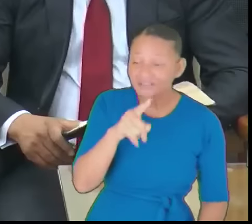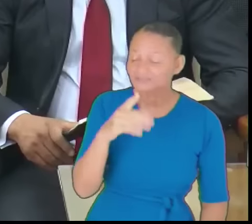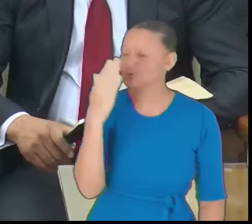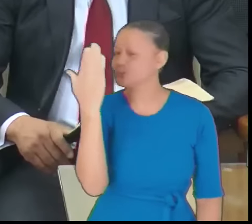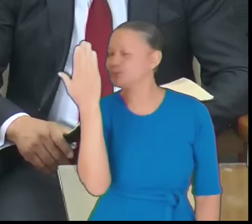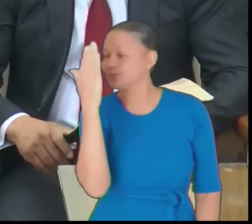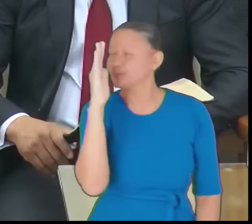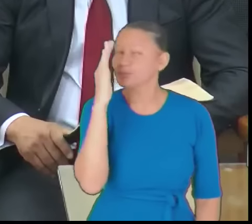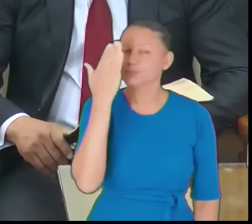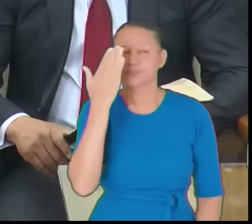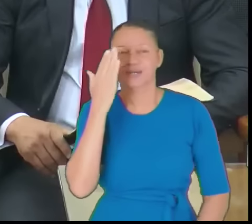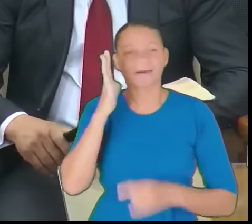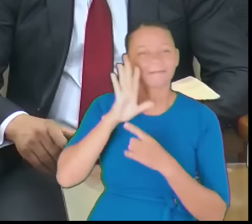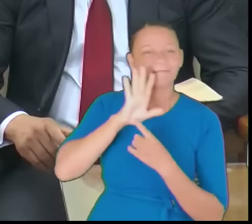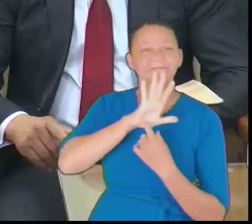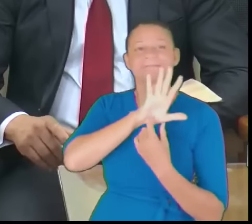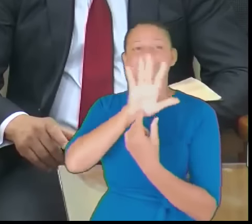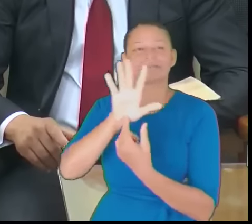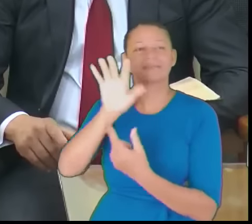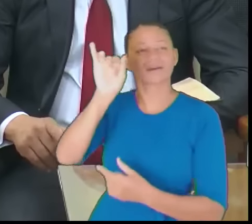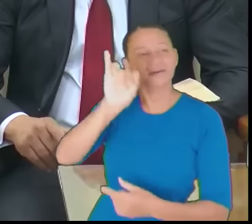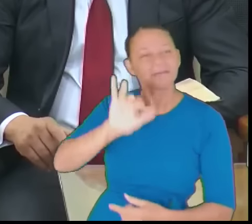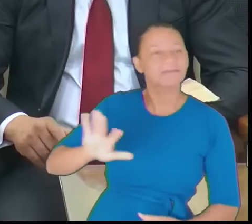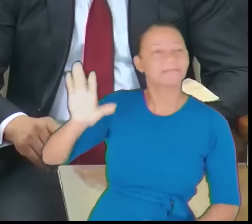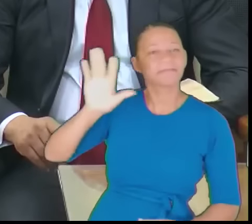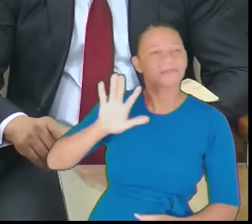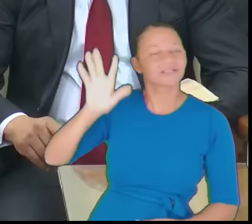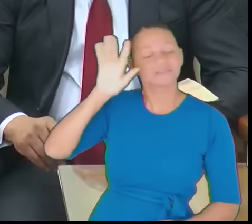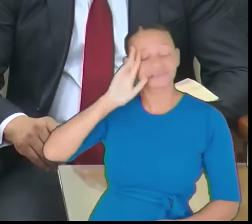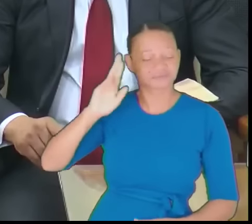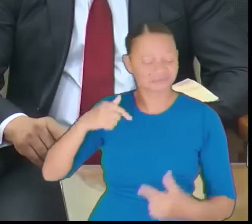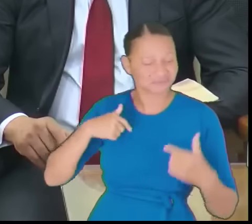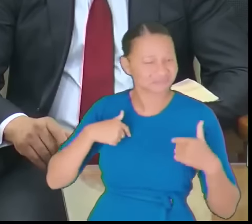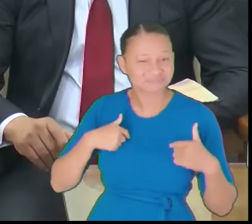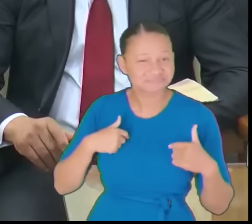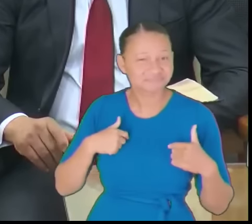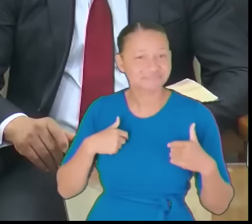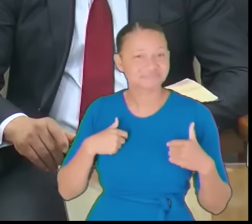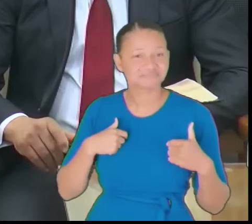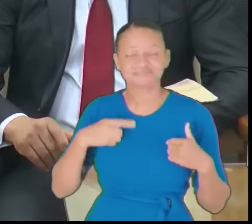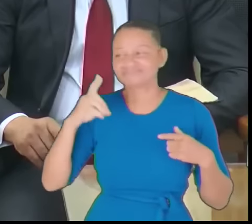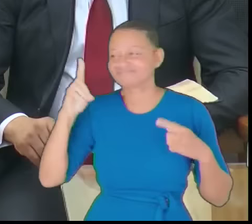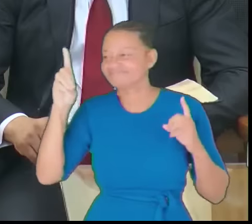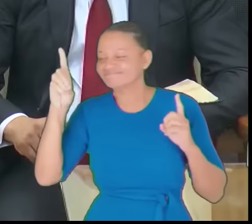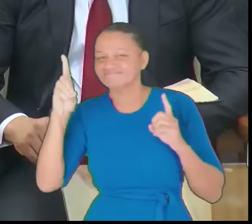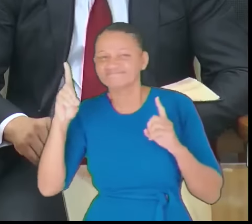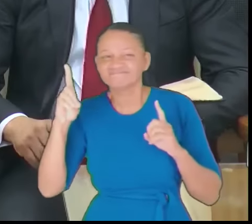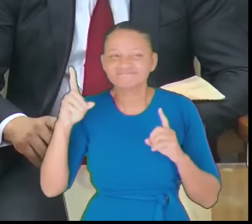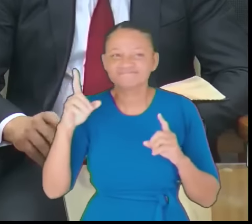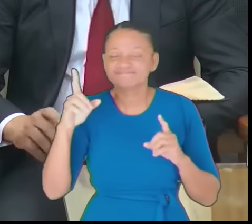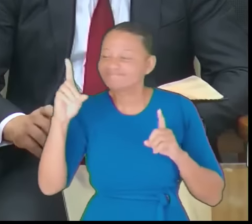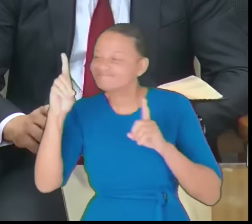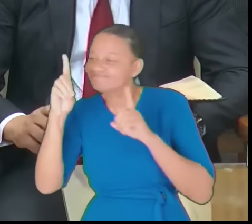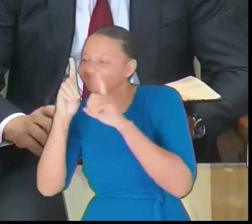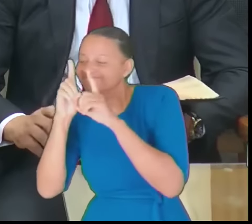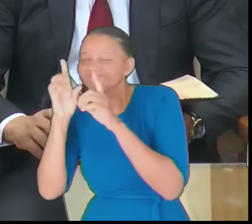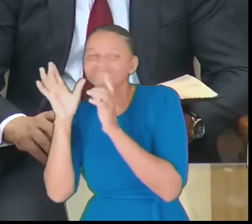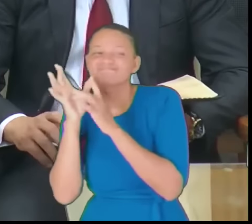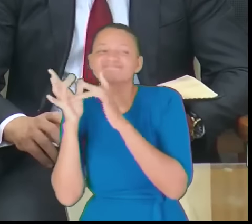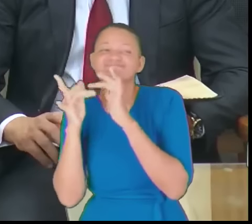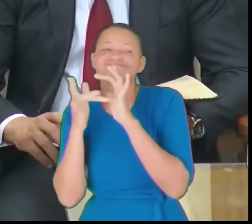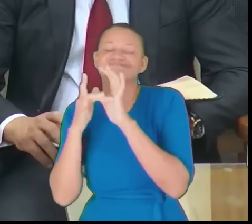espelho que reflete a imagem do Senhor. Não é a sua imagem, não. Agora, se você ficar pertinho do espelho, se você ficar pertinho de Jesus,